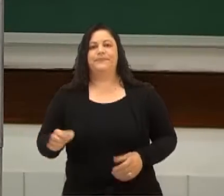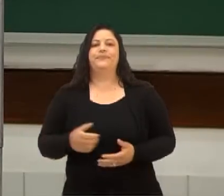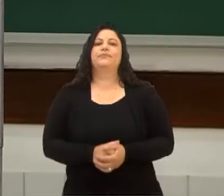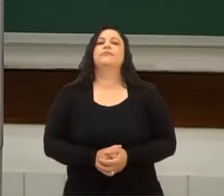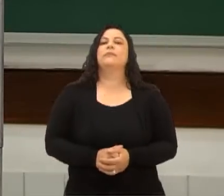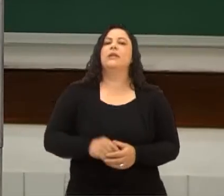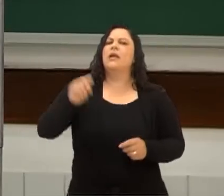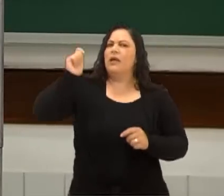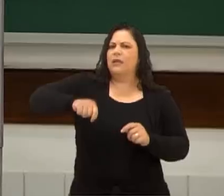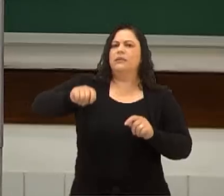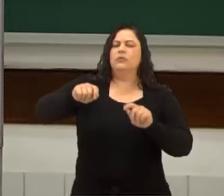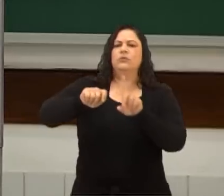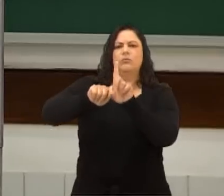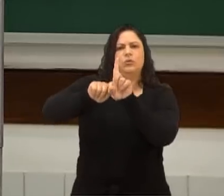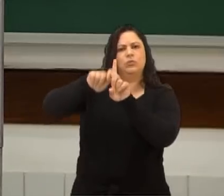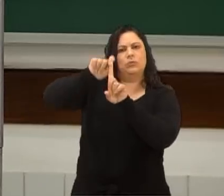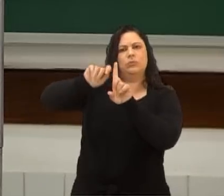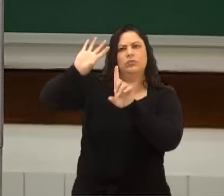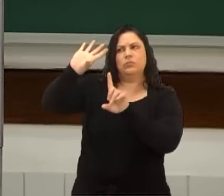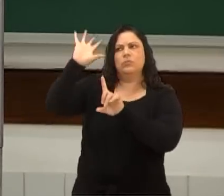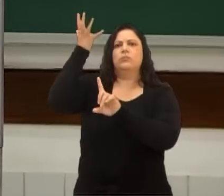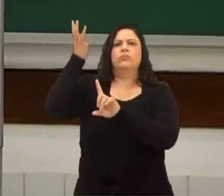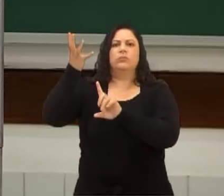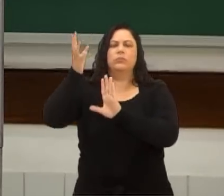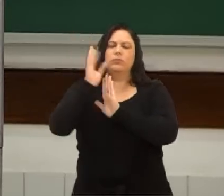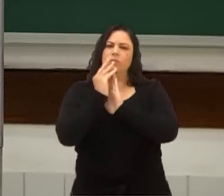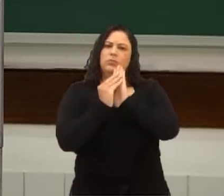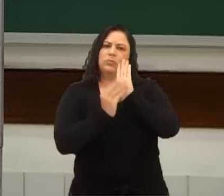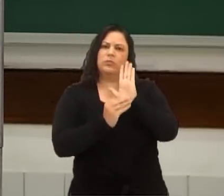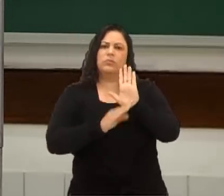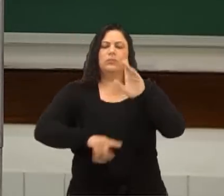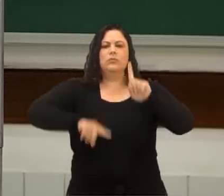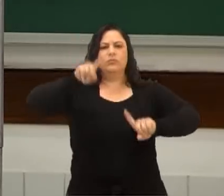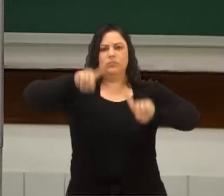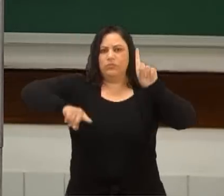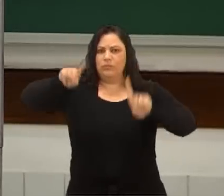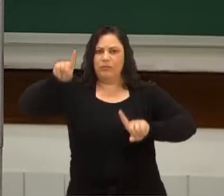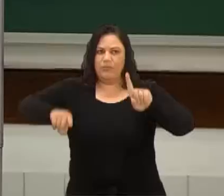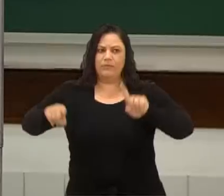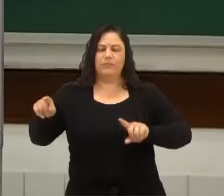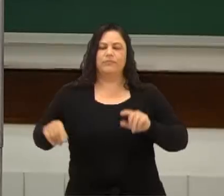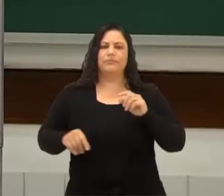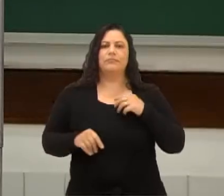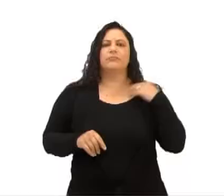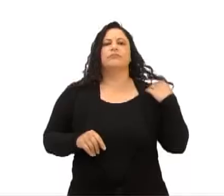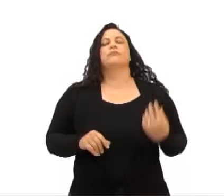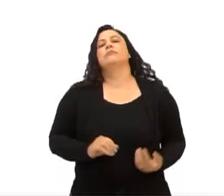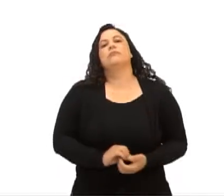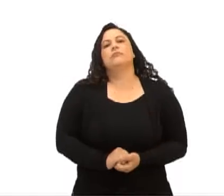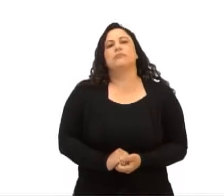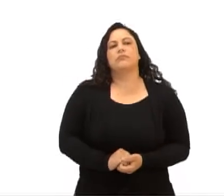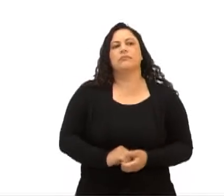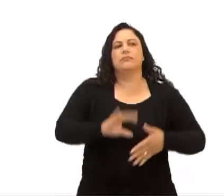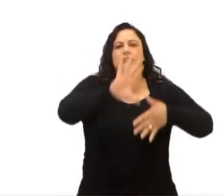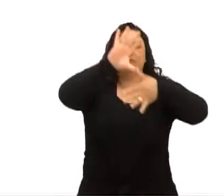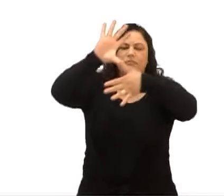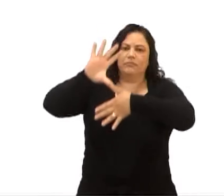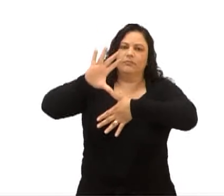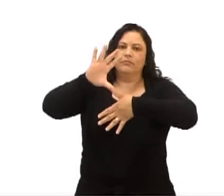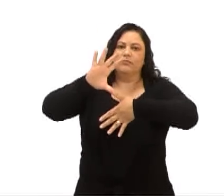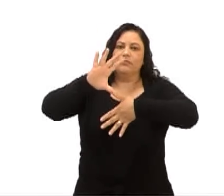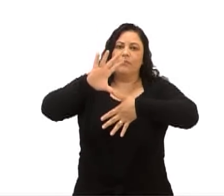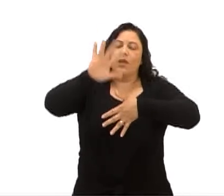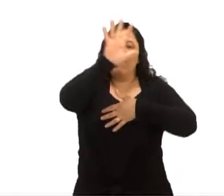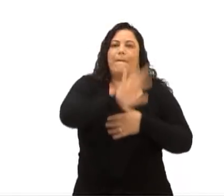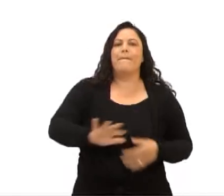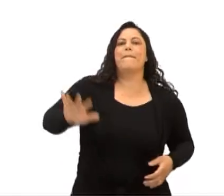E esses elementos, eles variam de lugar para lugar. Aqui a gente tem um mapa dos